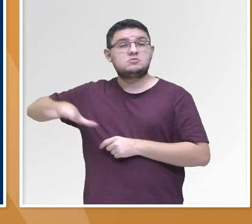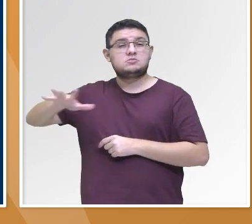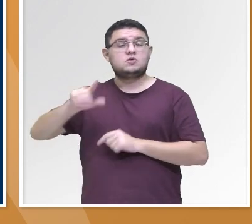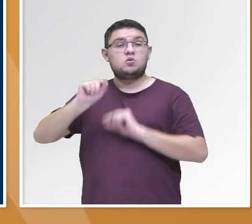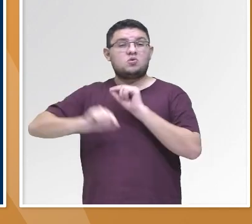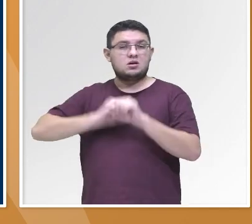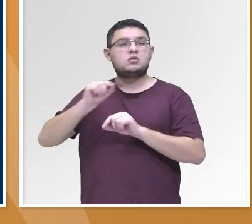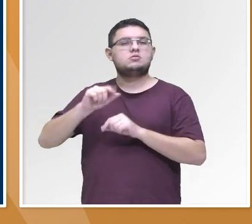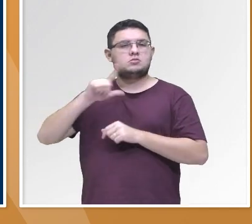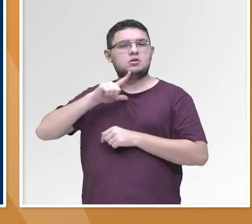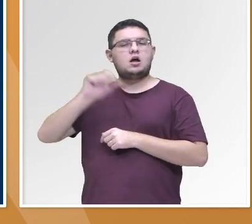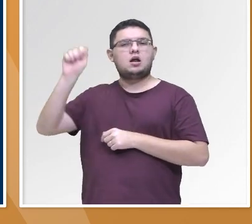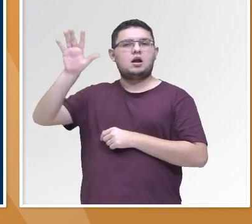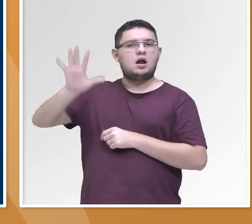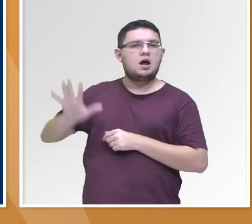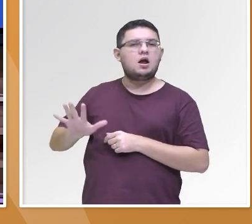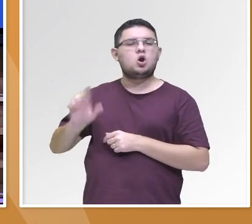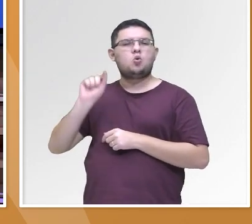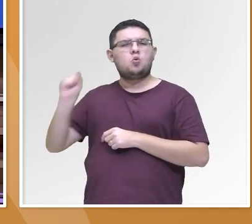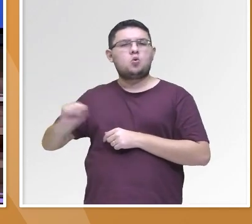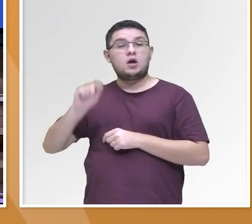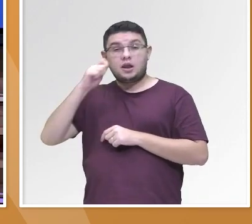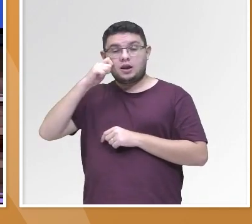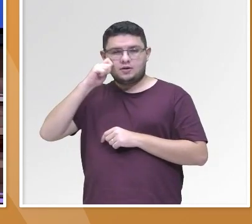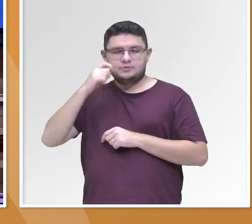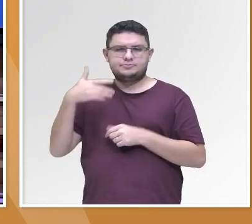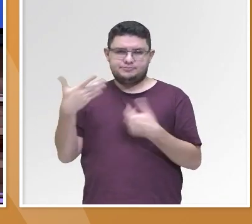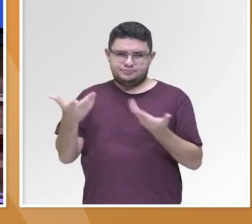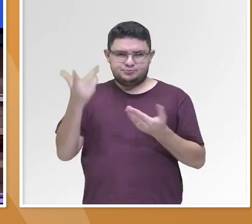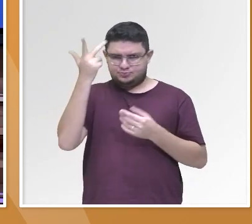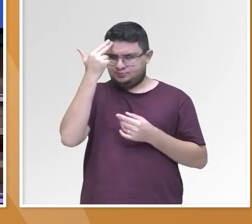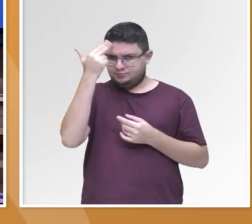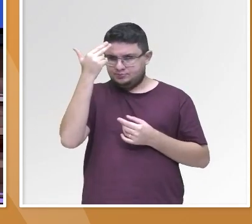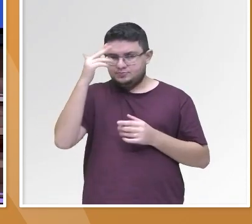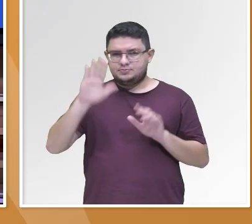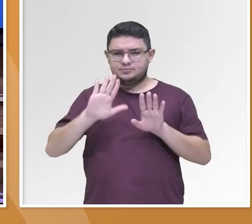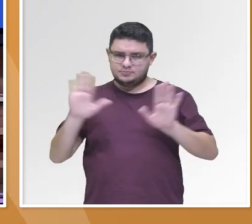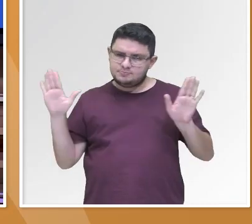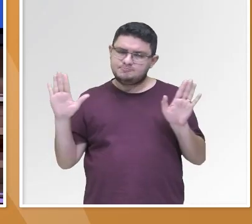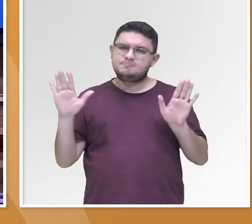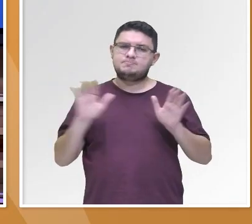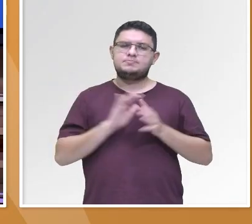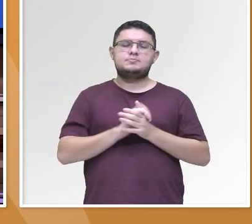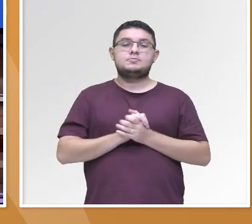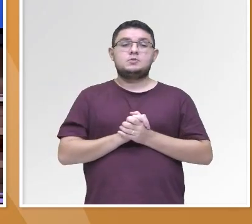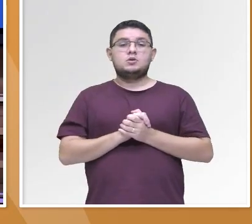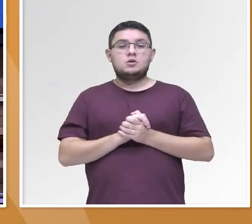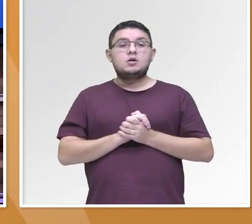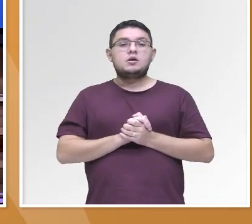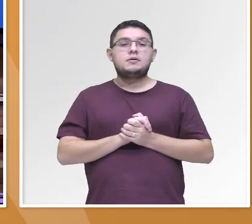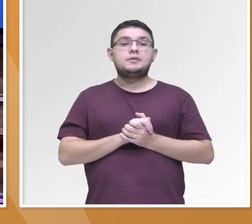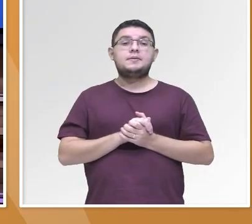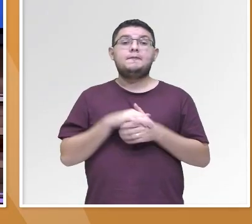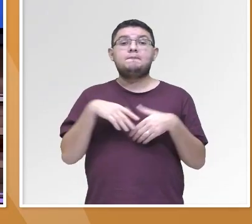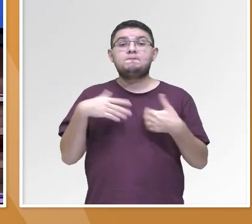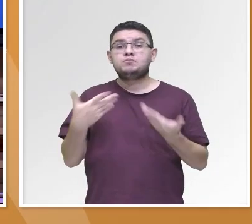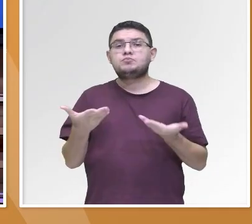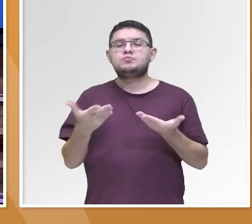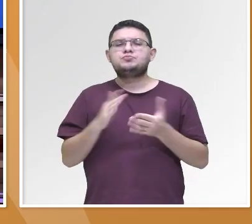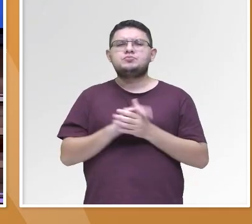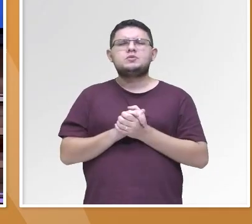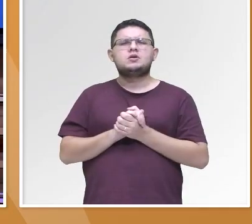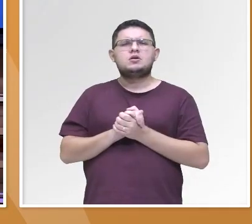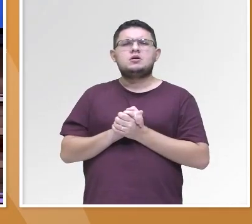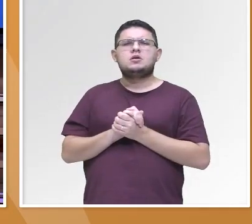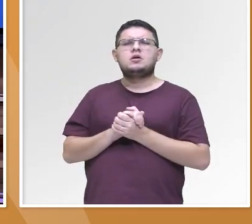continente africano. Afinal, se são africanos, vieram do continente africano, né? Tem uma certa lógica aí. Então, esses são